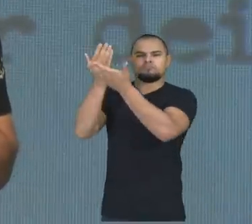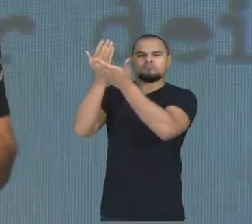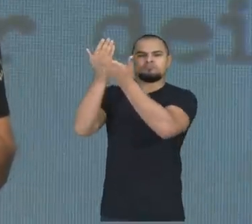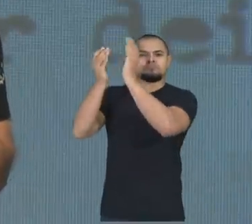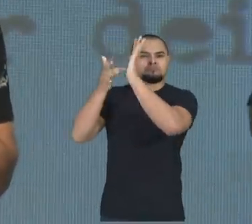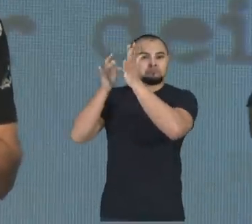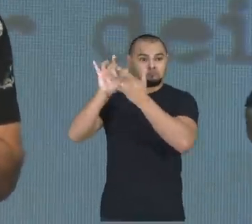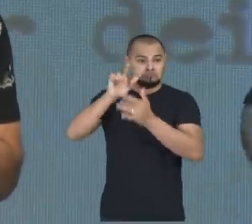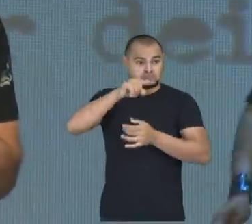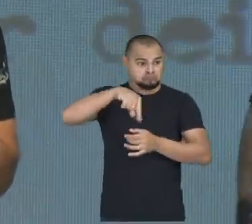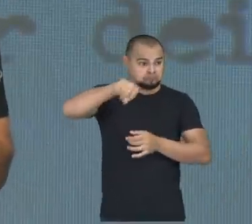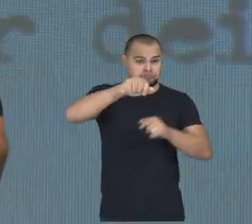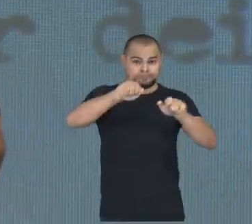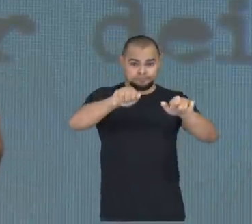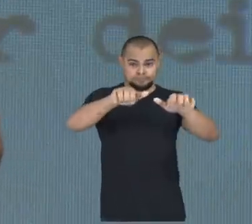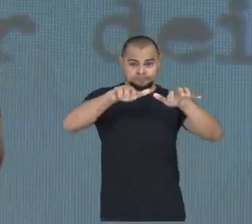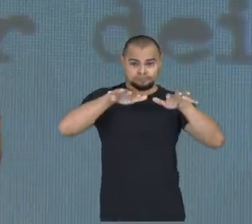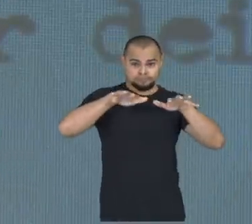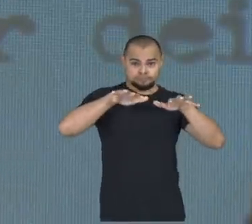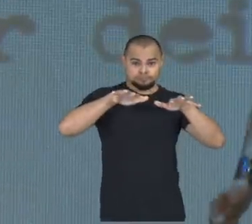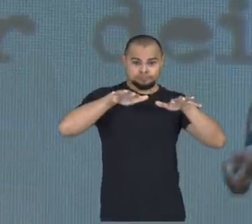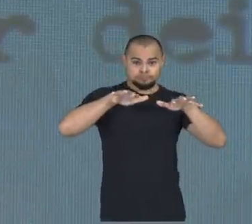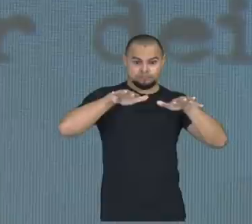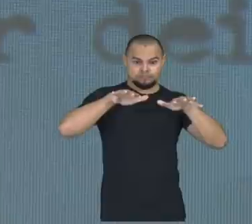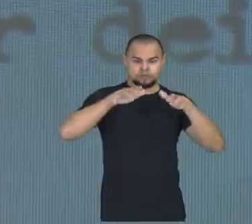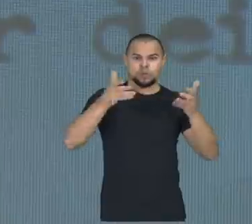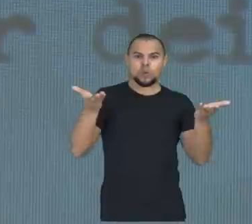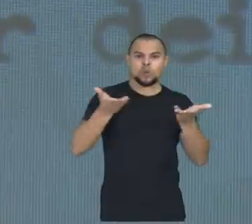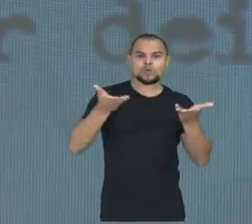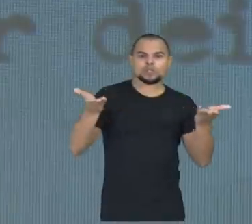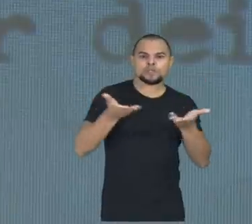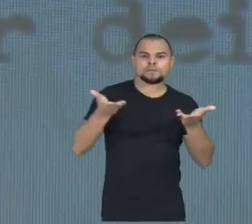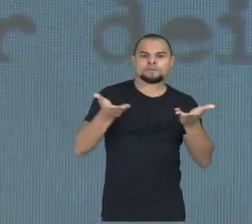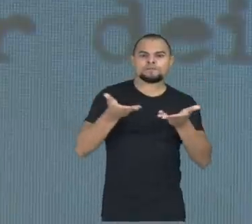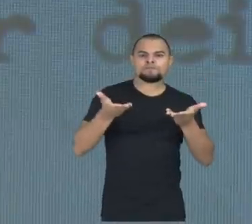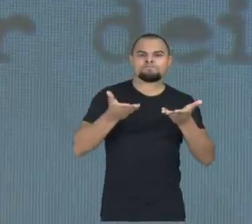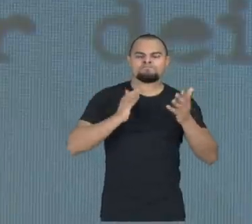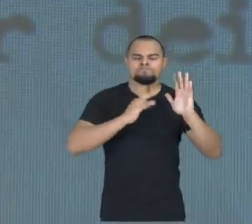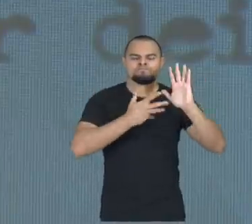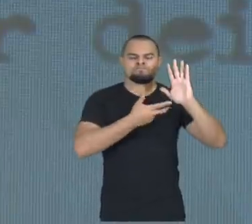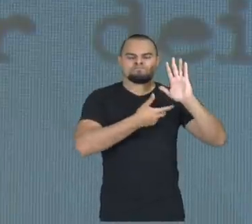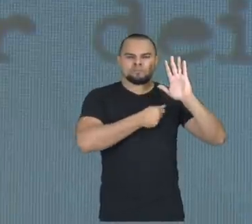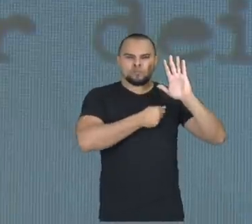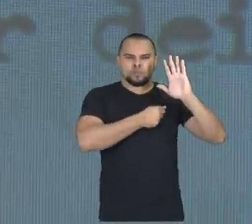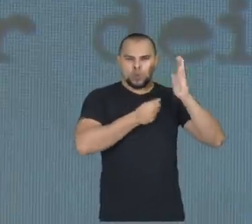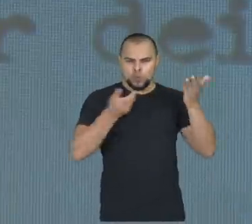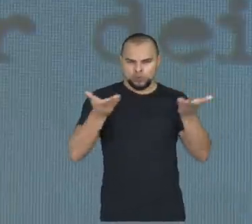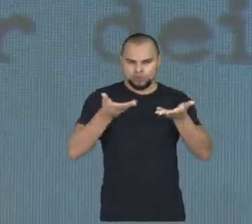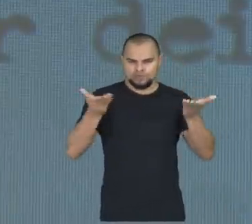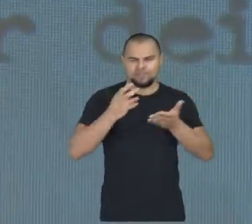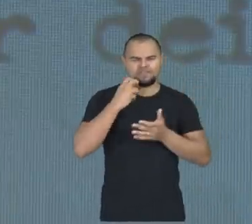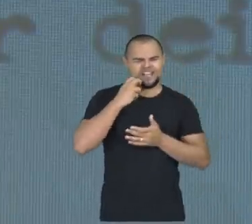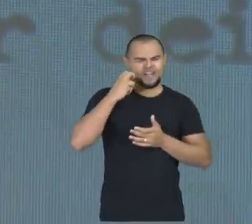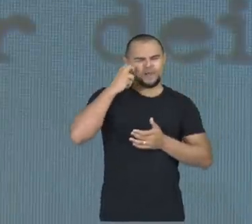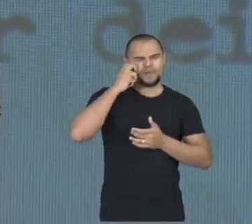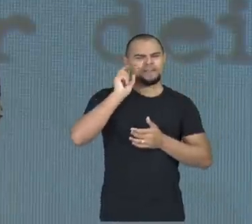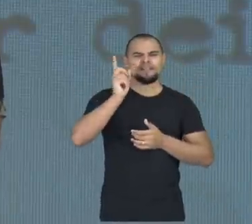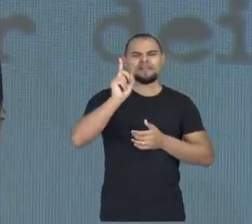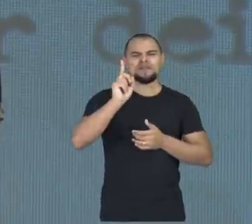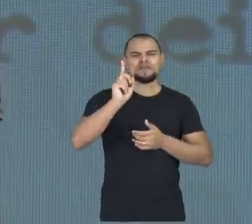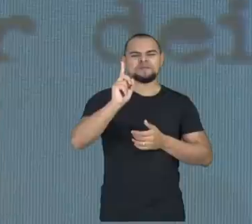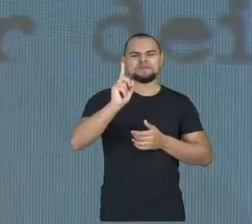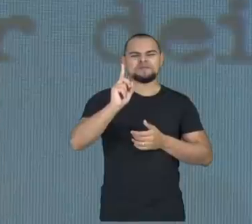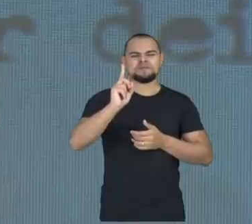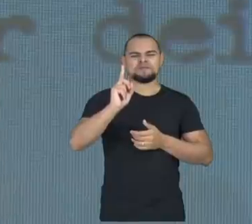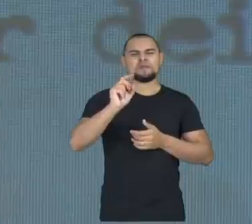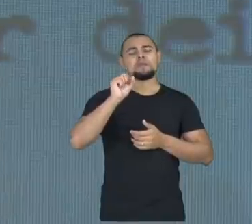Se tiver alguém aqui nesse auditório que hoje está dando um passo, não tenha vergonha, porque já aconteceu. Você pode